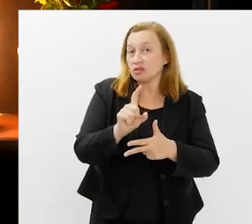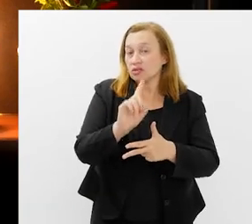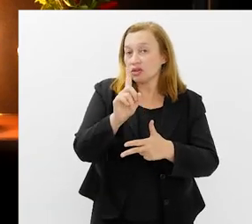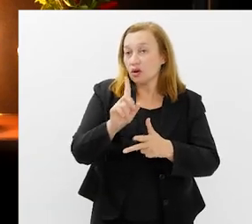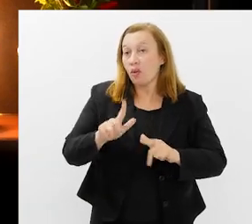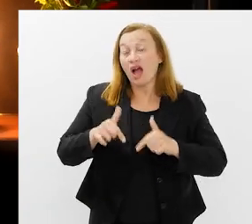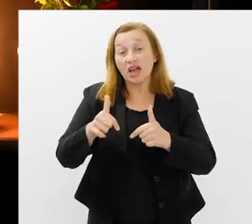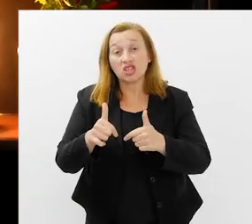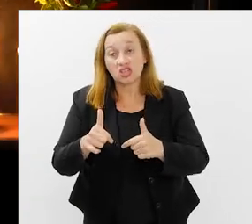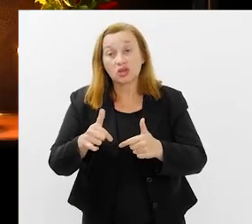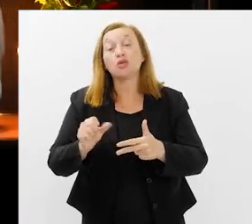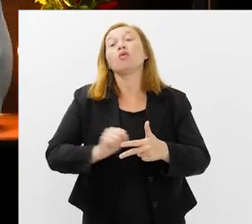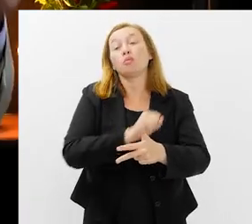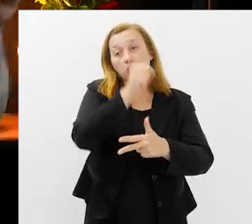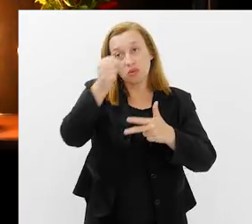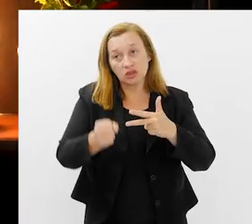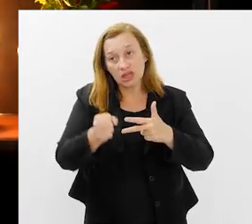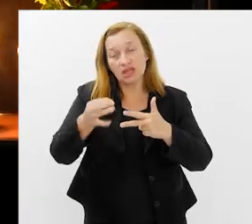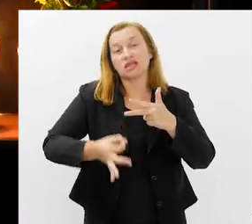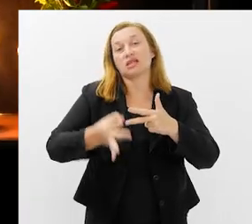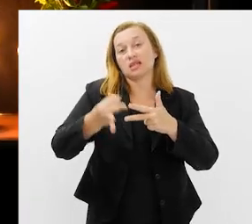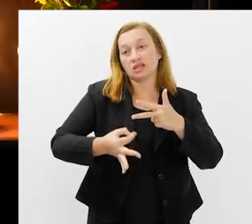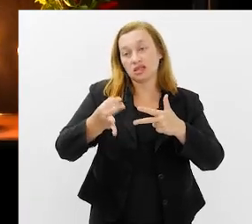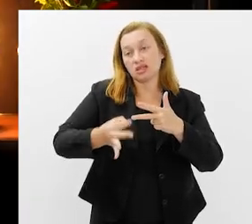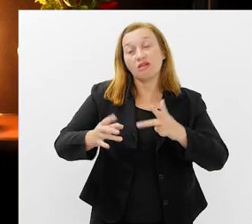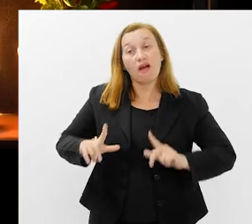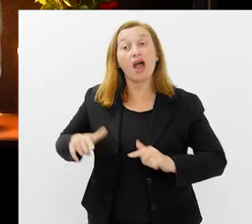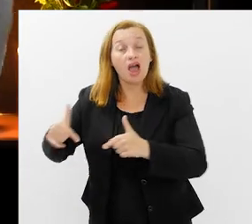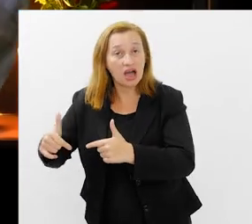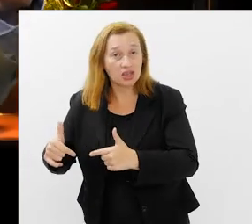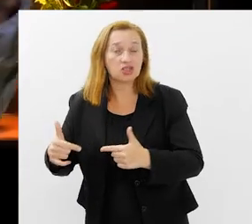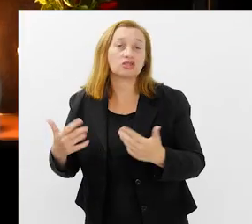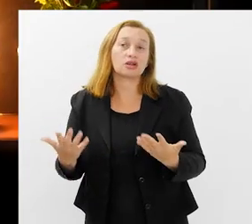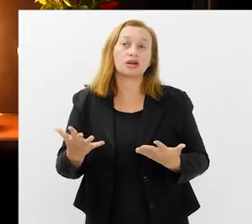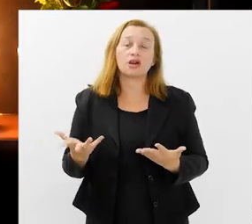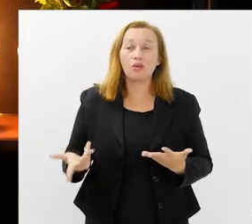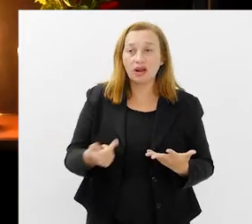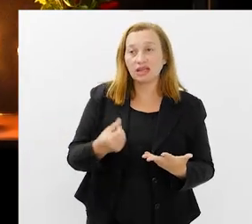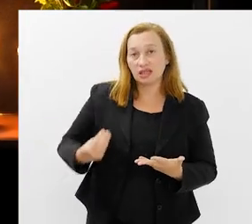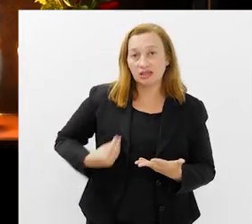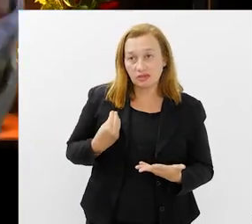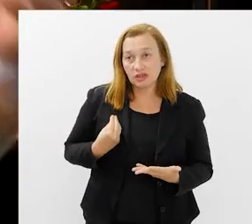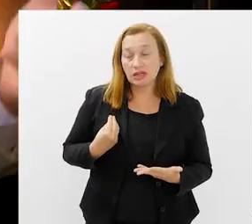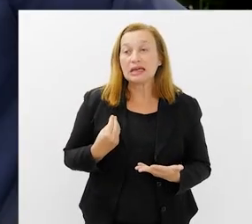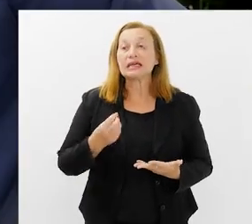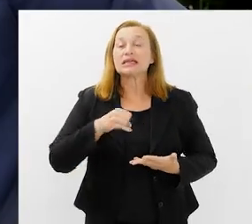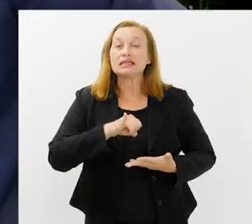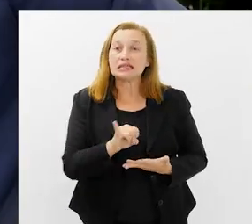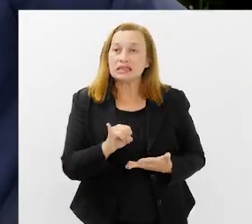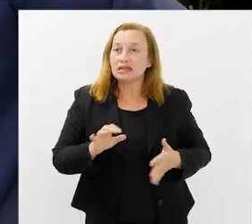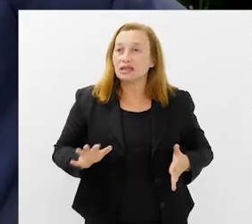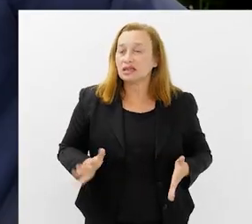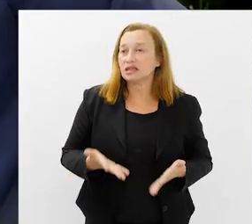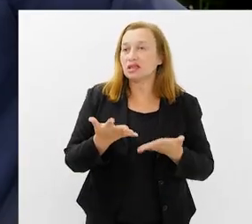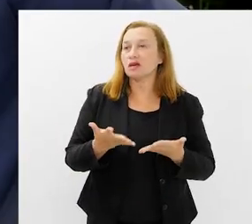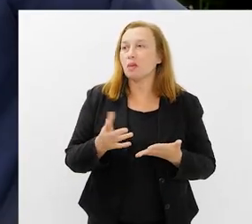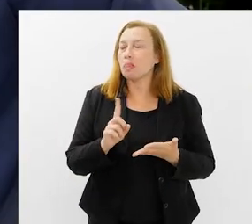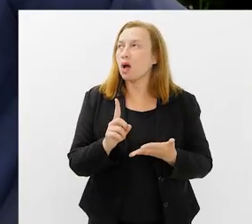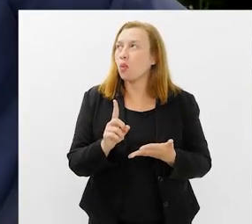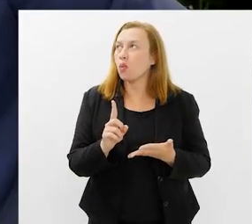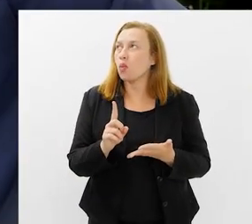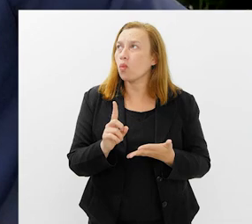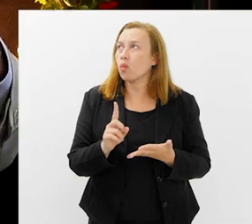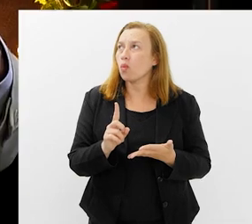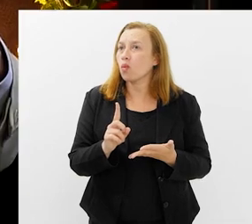eu disse, as políticas ambientais elas estão na lei exatamente para assegurar a qualidade de vida. E se essa iniciativa não